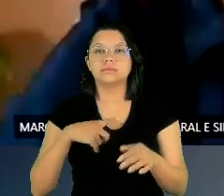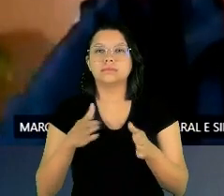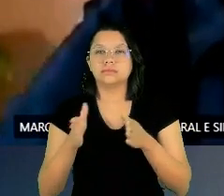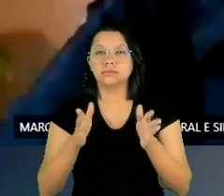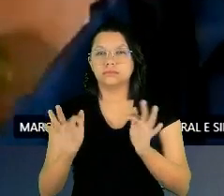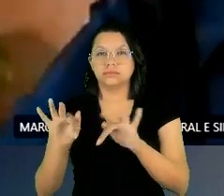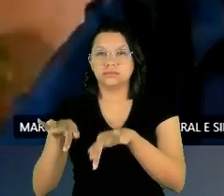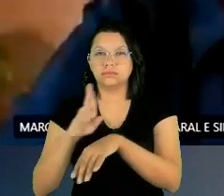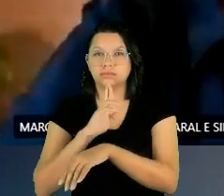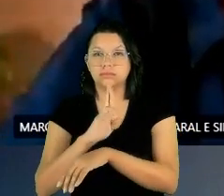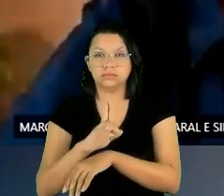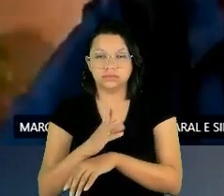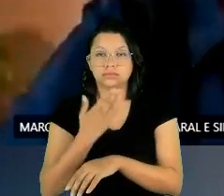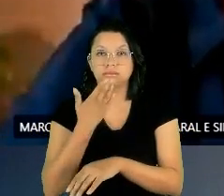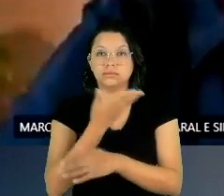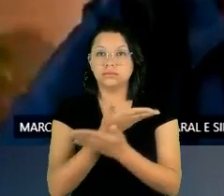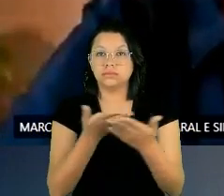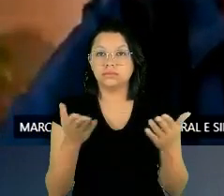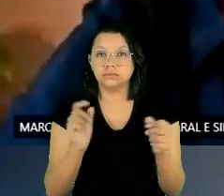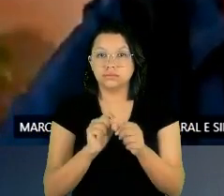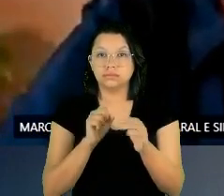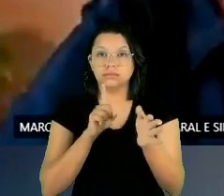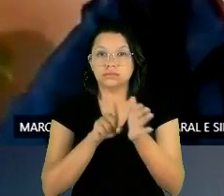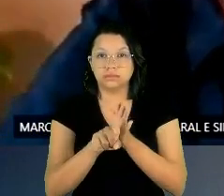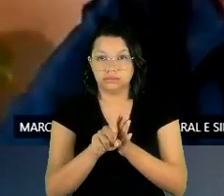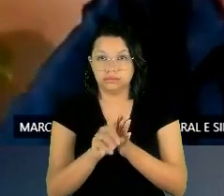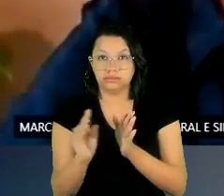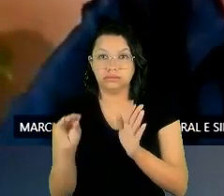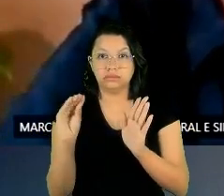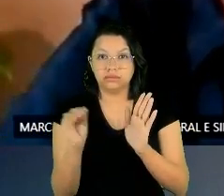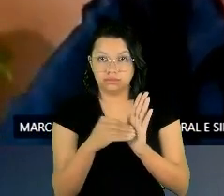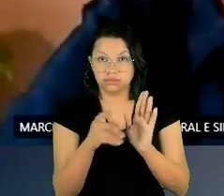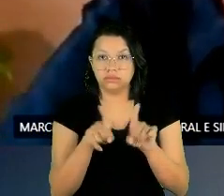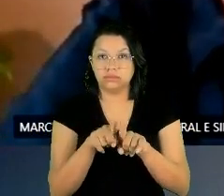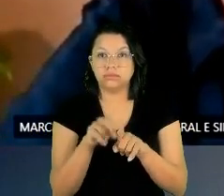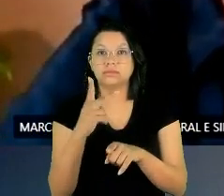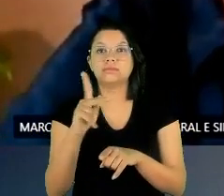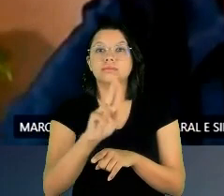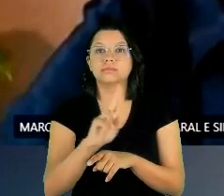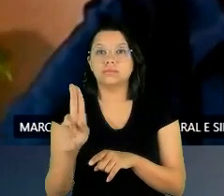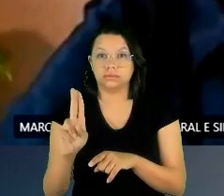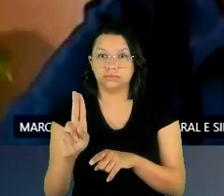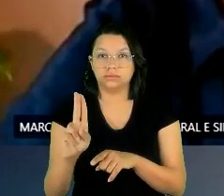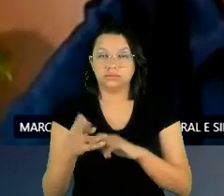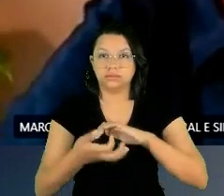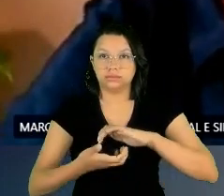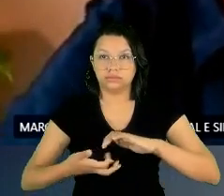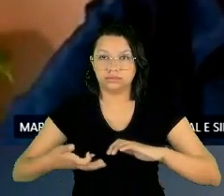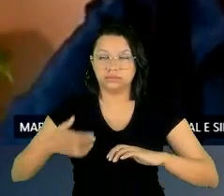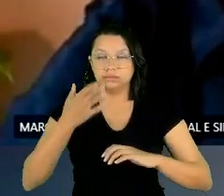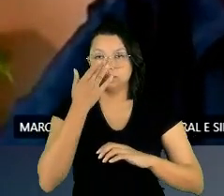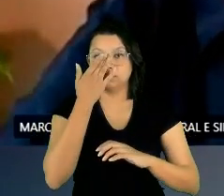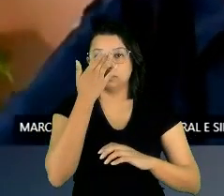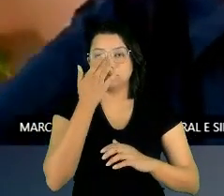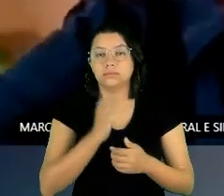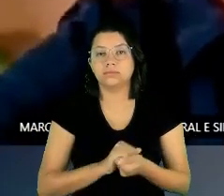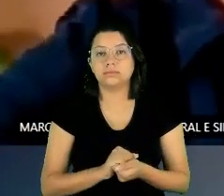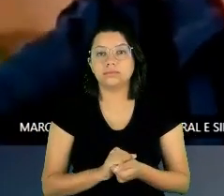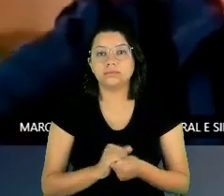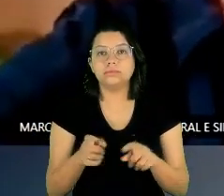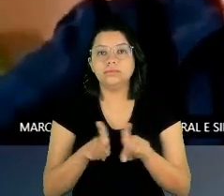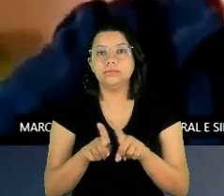bem-vindas, reservaremos um tempo ao final. Pedimos a todos que façam perguntas, que coloquem o seu nome no chat.